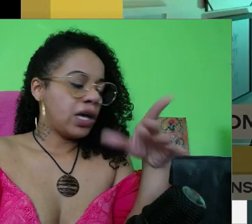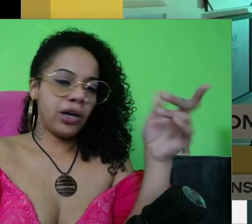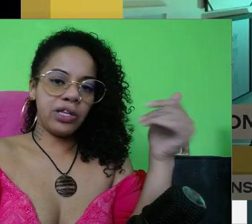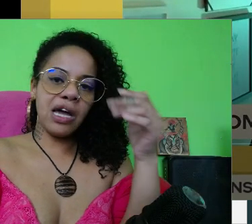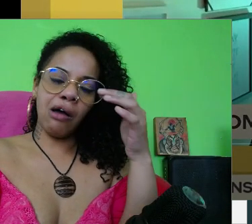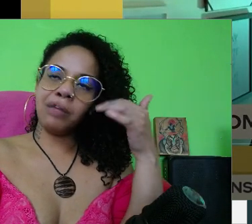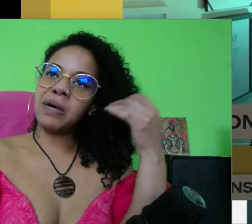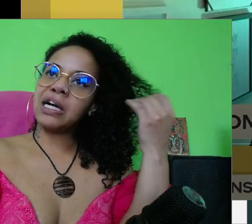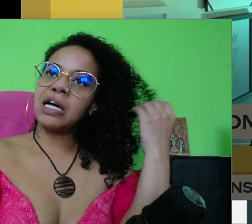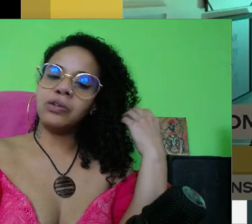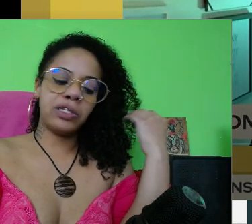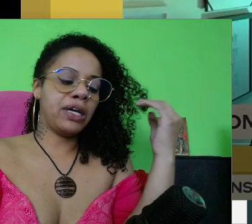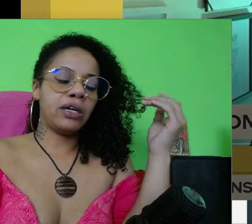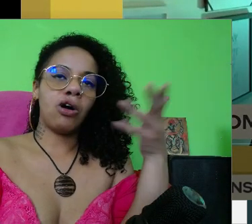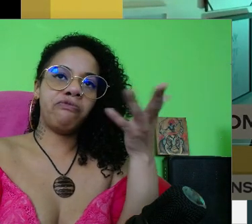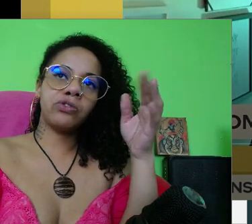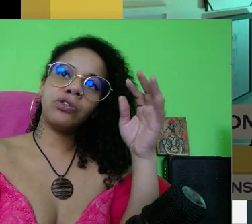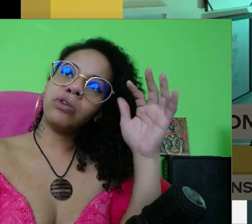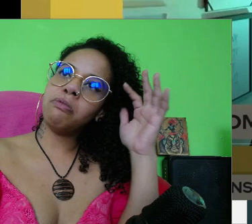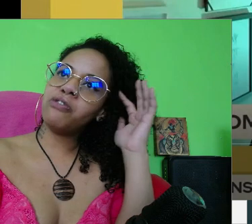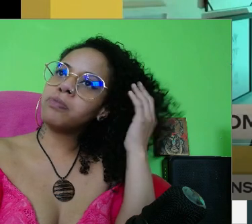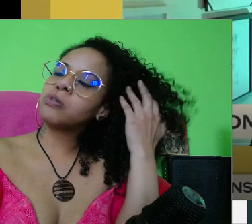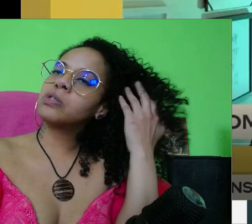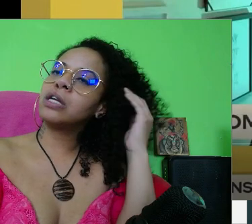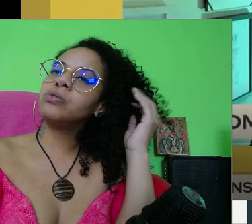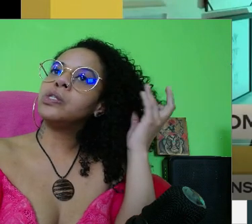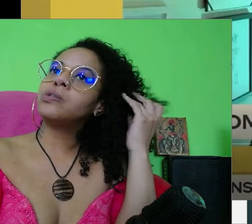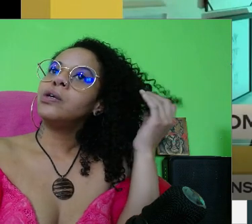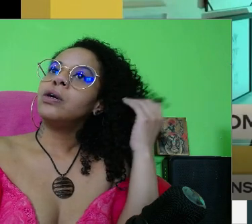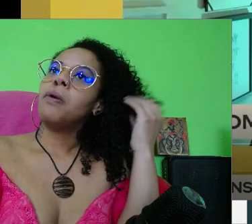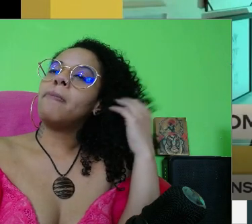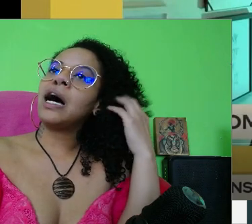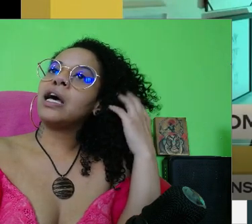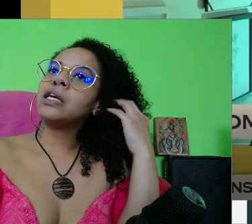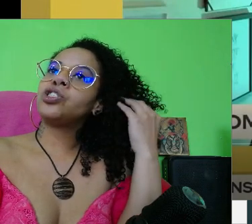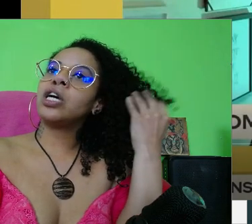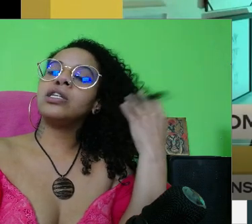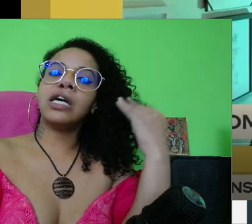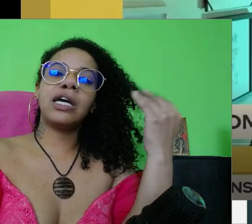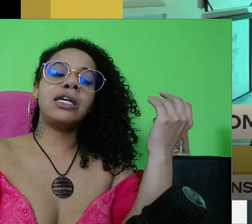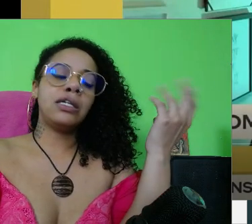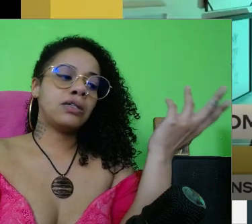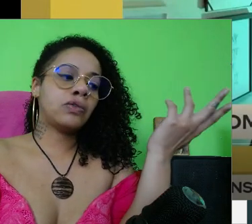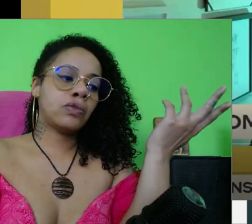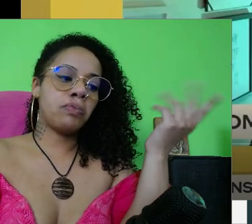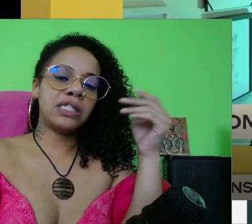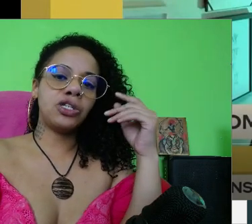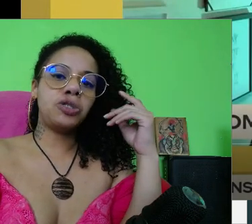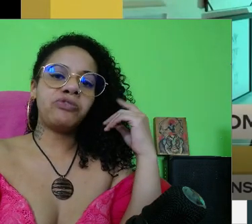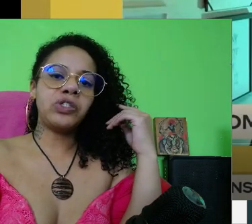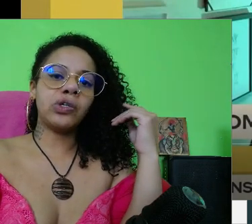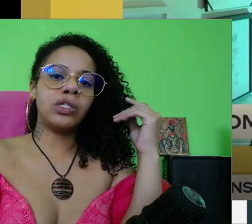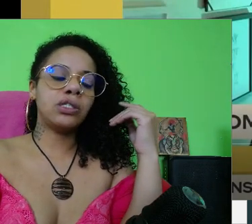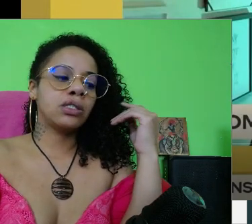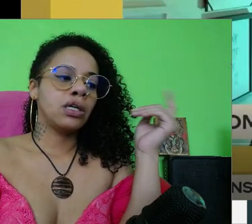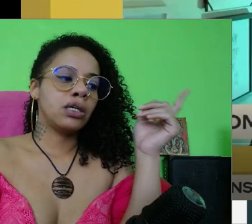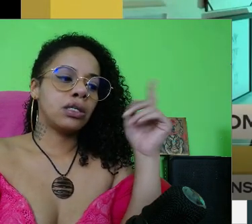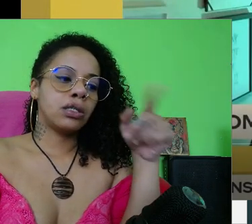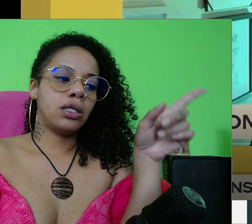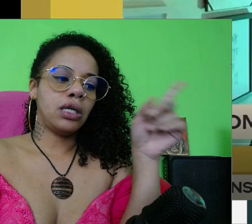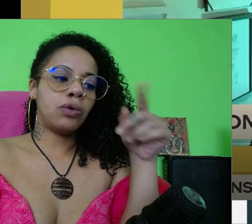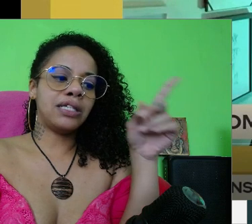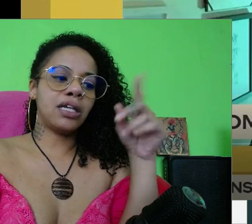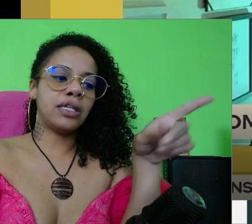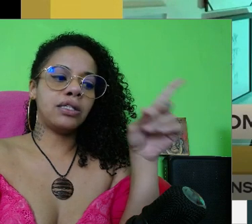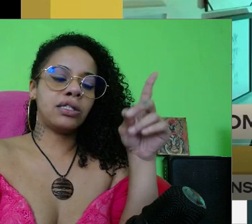eu dei aula para também óbvio que nunca me foi perguntado isso mas já lhe dei com bastante professores